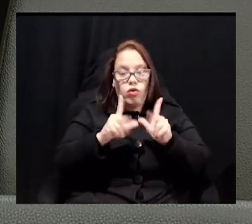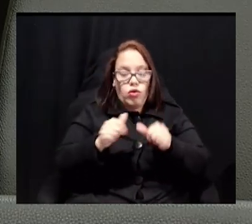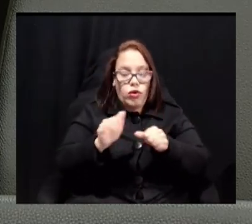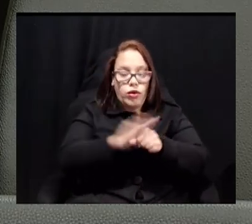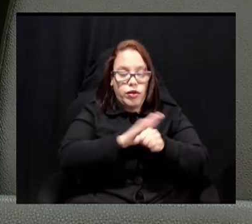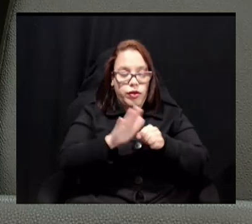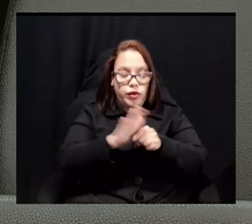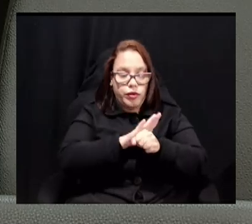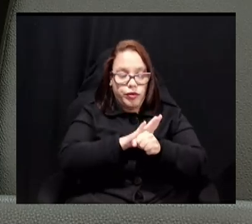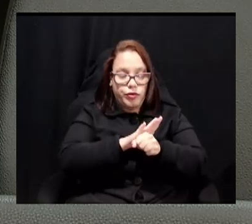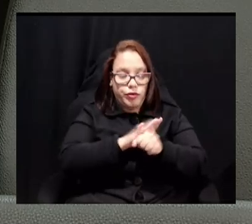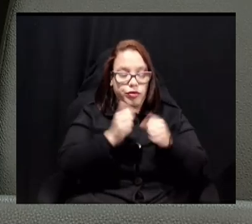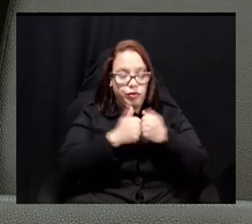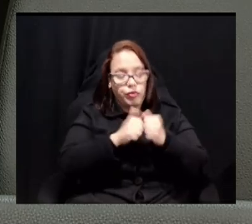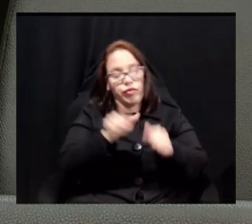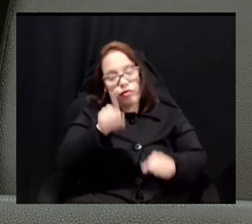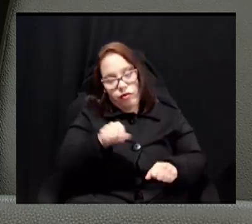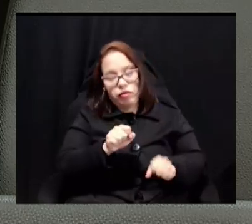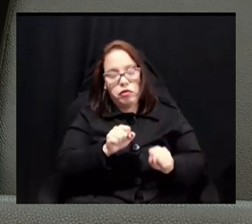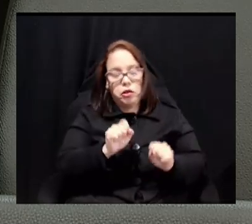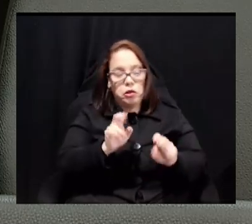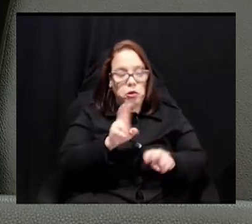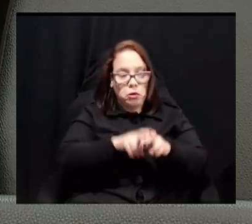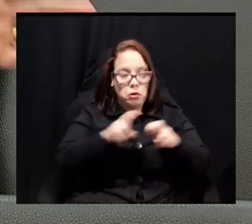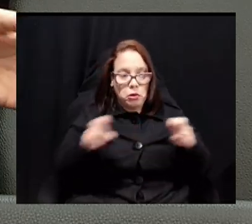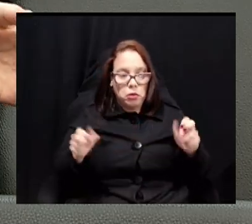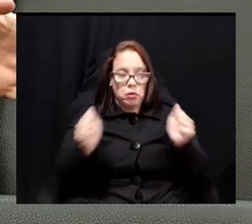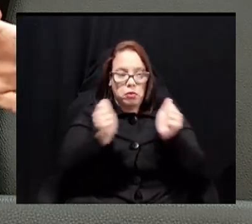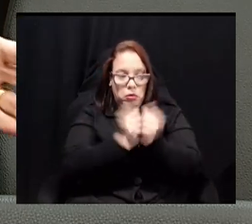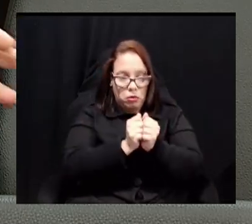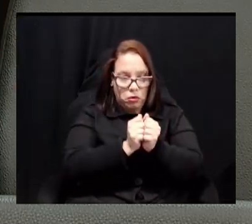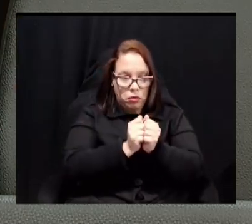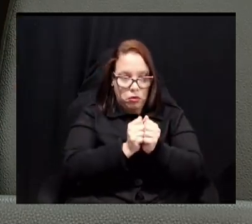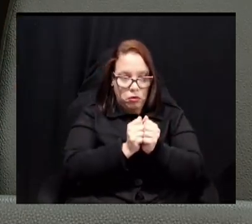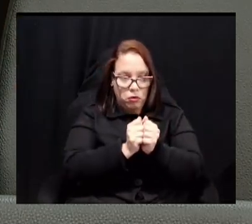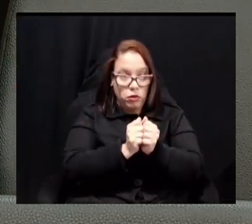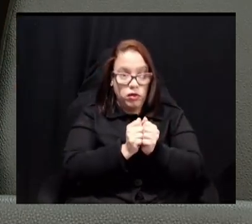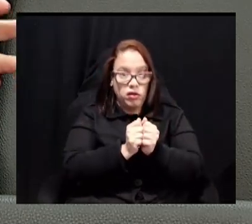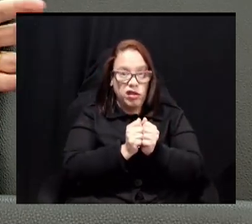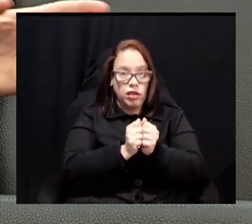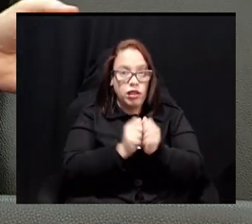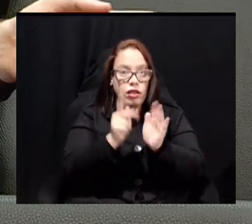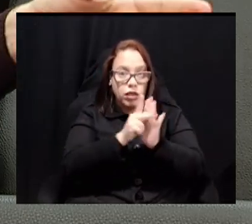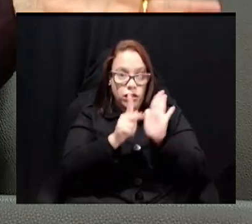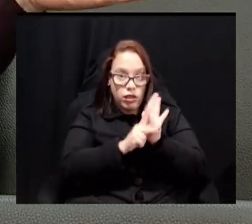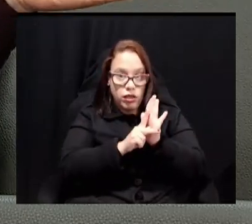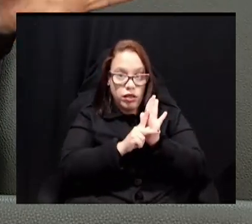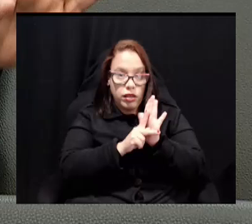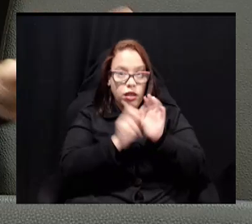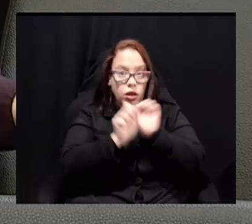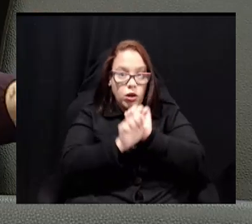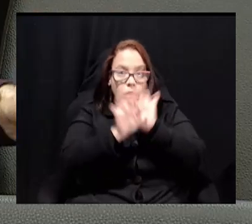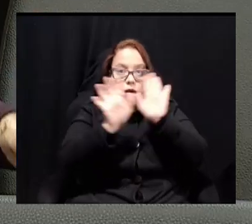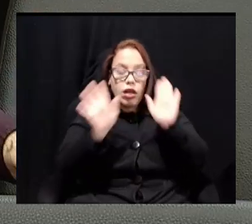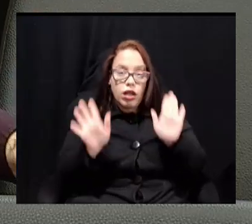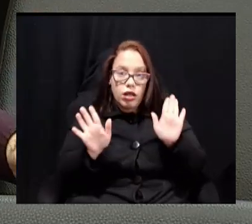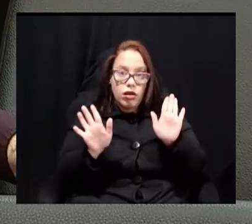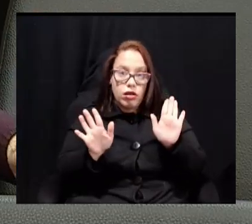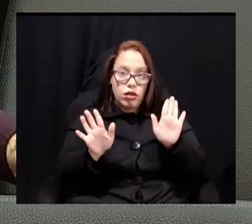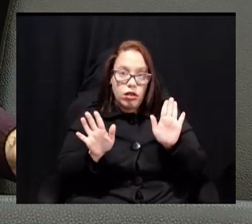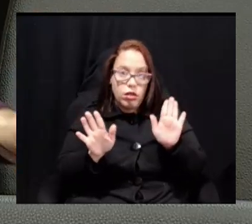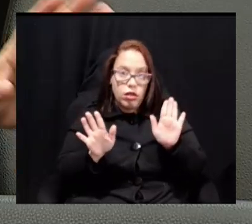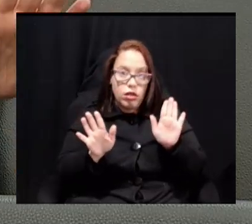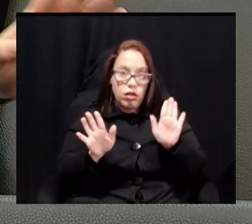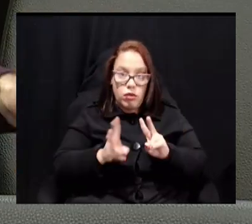outros assentos também possam ser ocupados. Não, aí também nesse projeto a gente deixa bem claro, mantenha